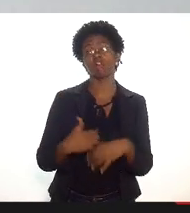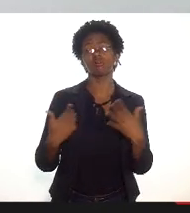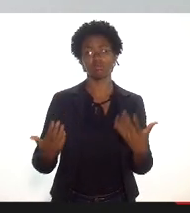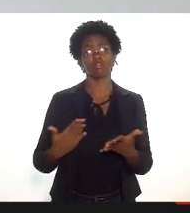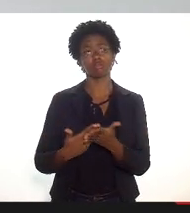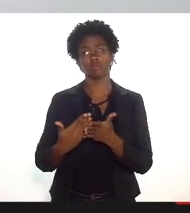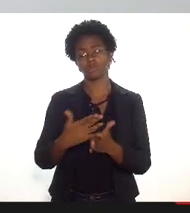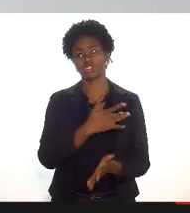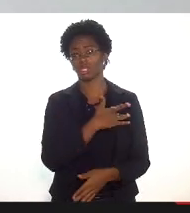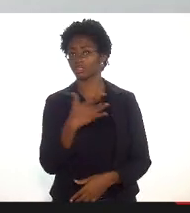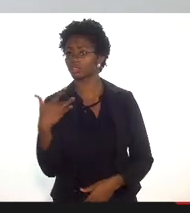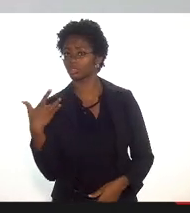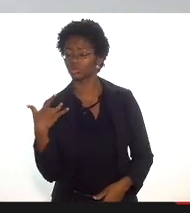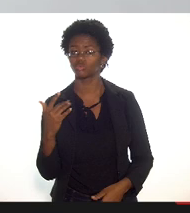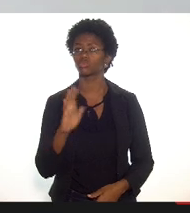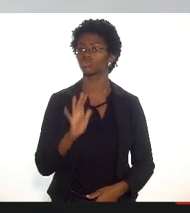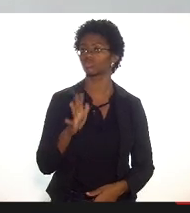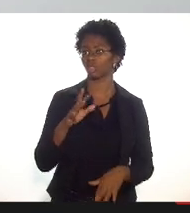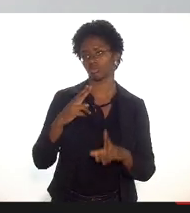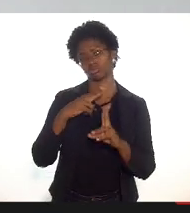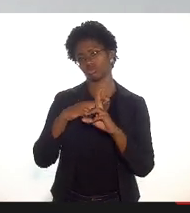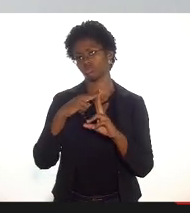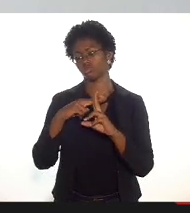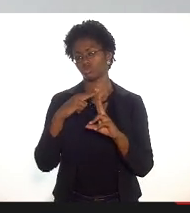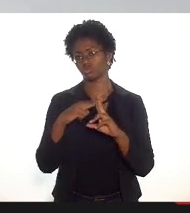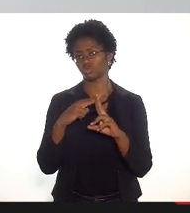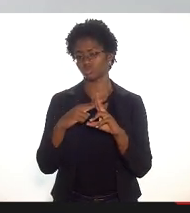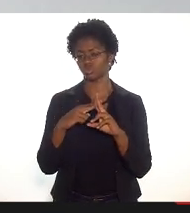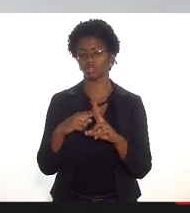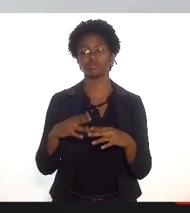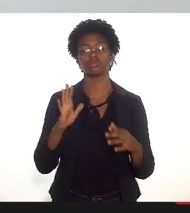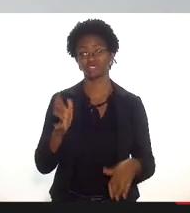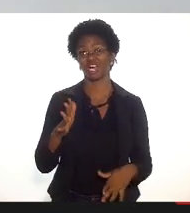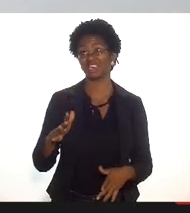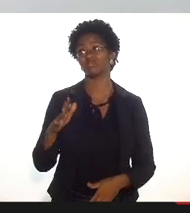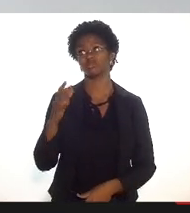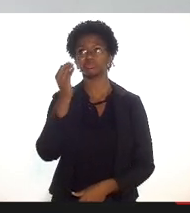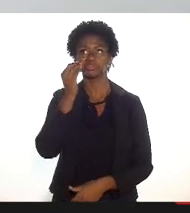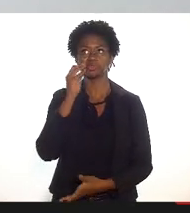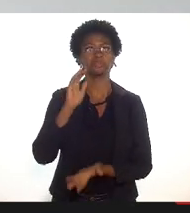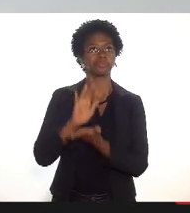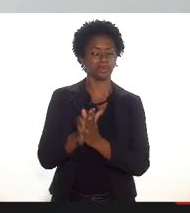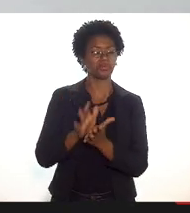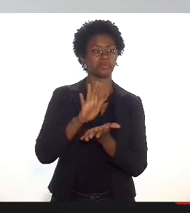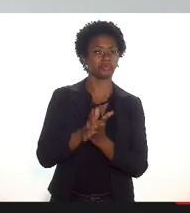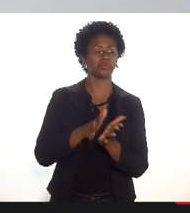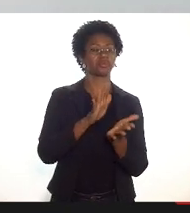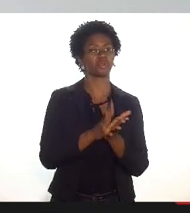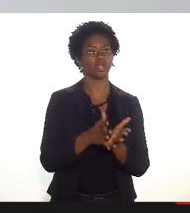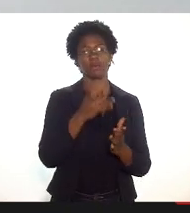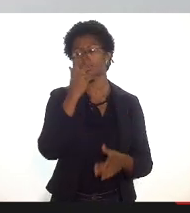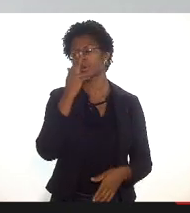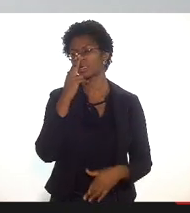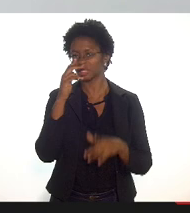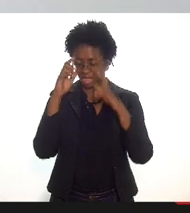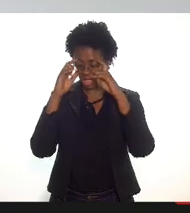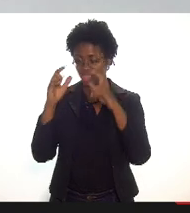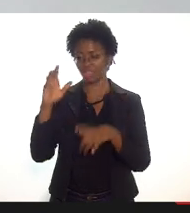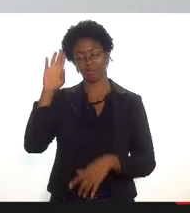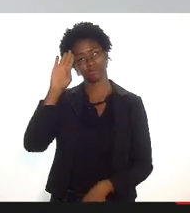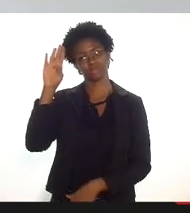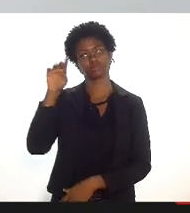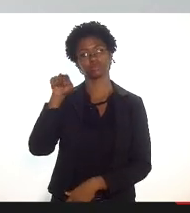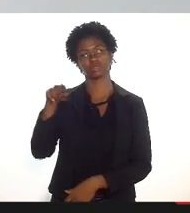aí com uma saúde, com um sistema único de saúde sendo sucateado, fazendo com que a atenção primária e aí a